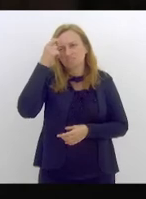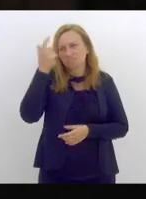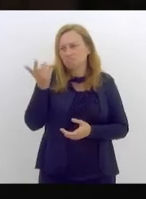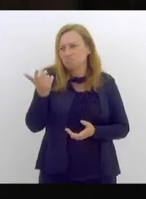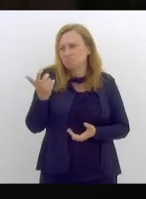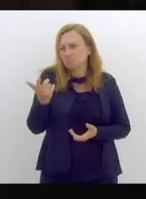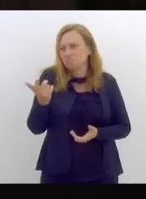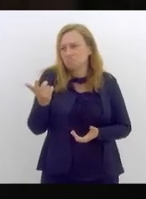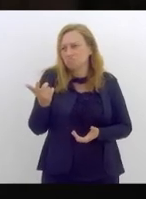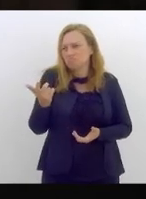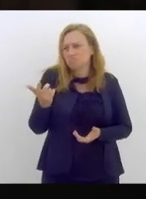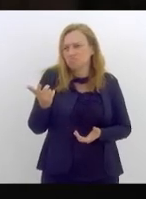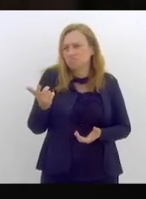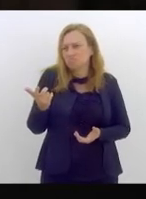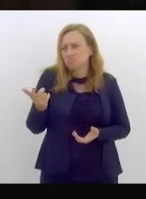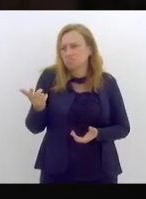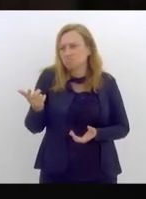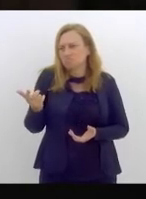nossas elites